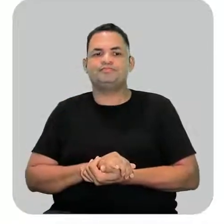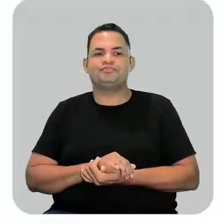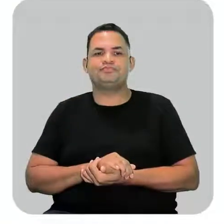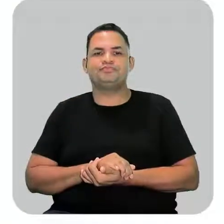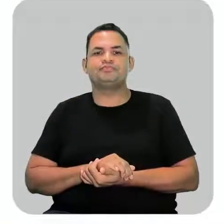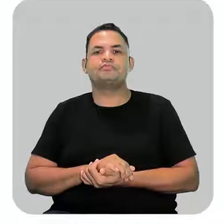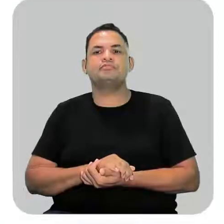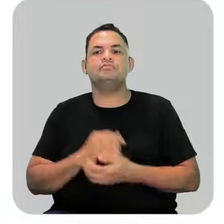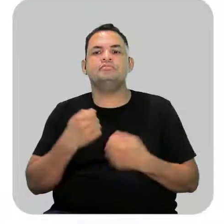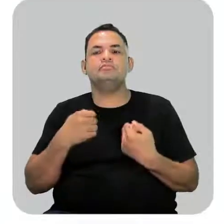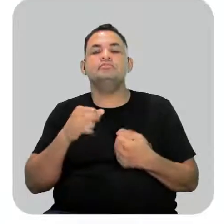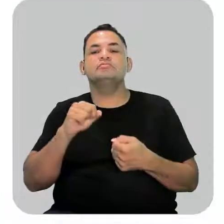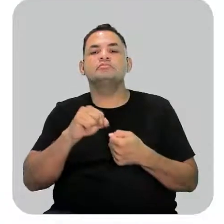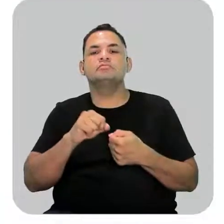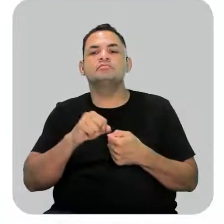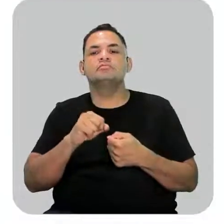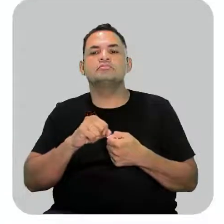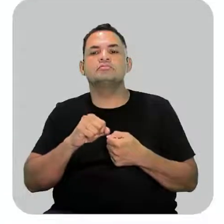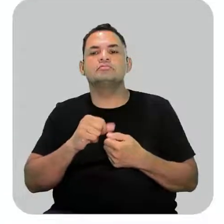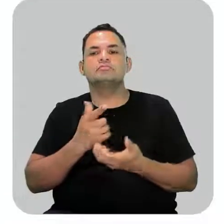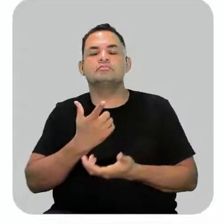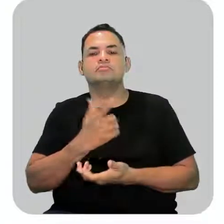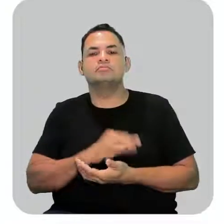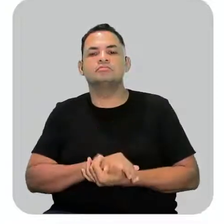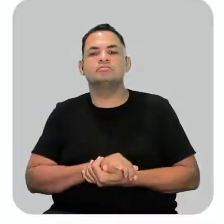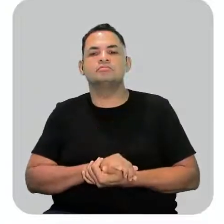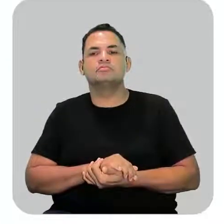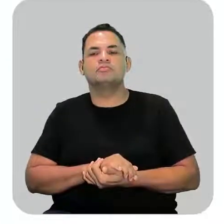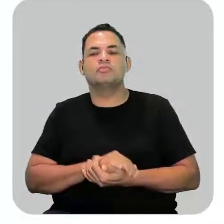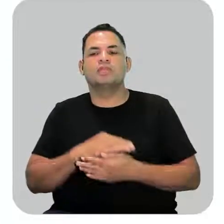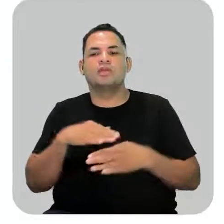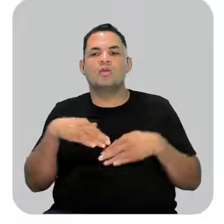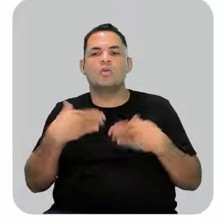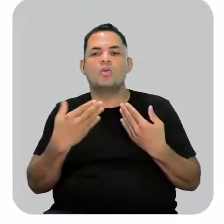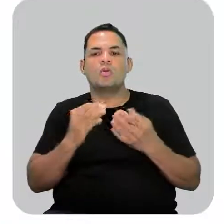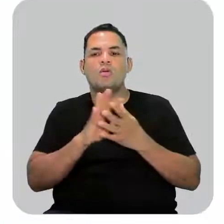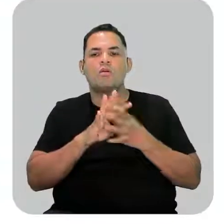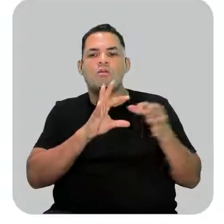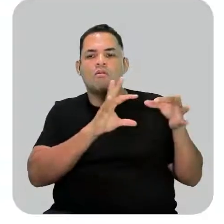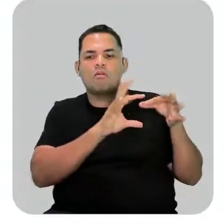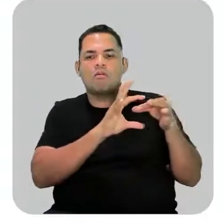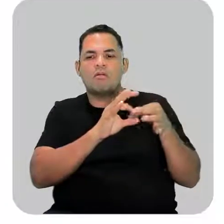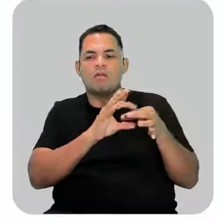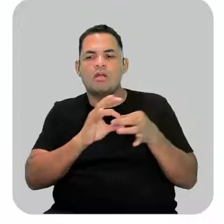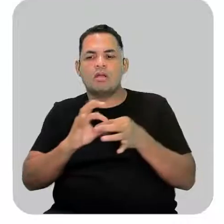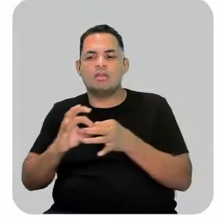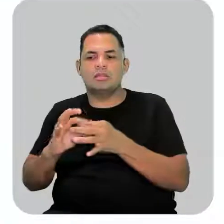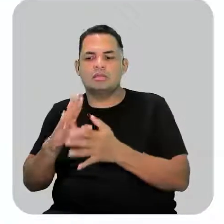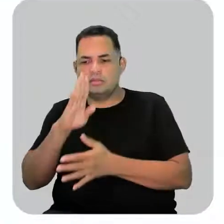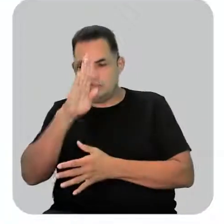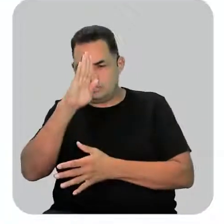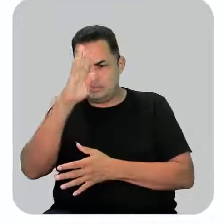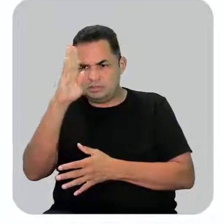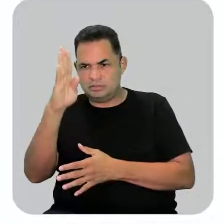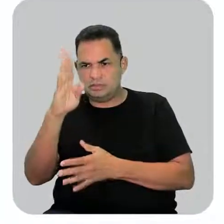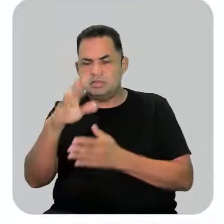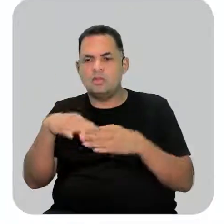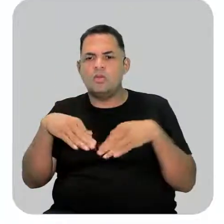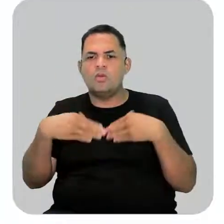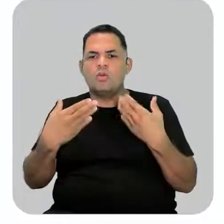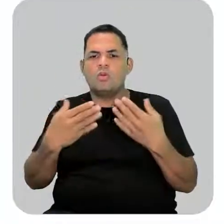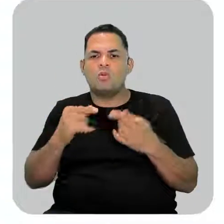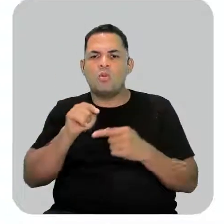O que eu tenho que fazer? Agora eu vou determinar qual é a cadeia principal e qual